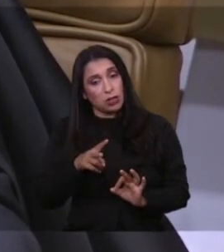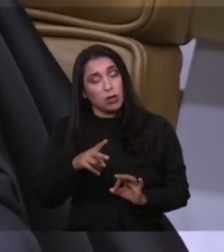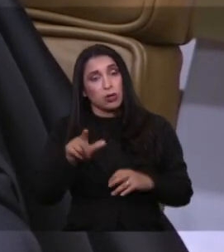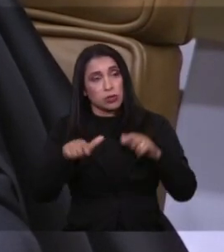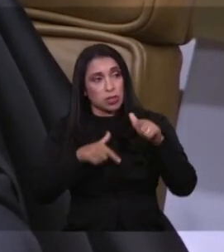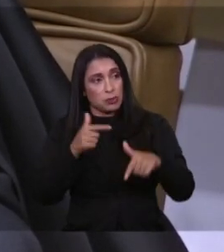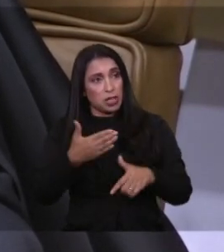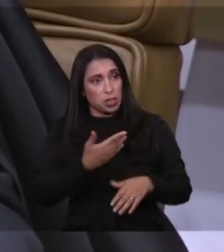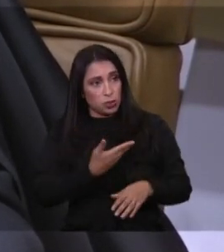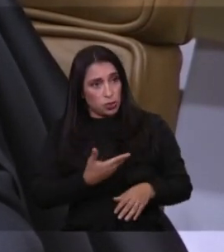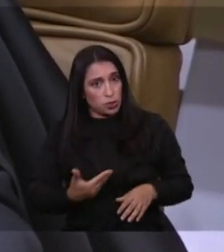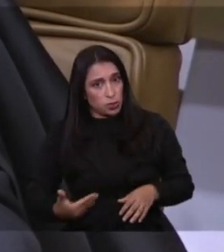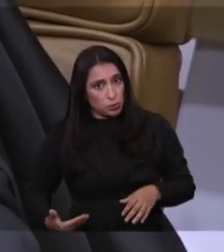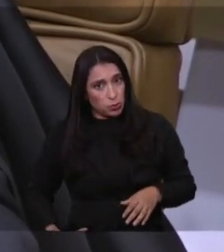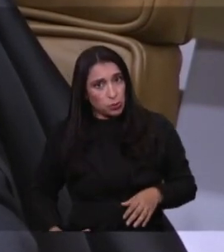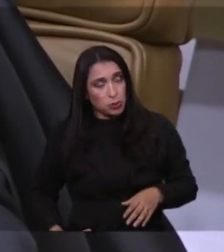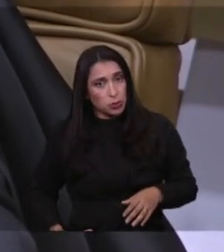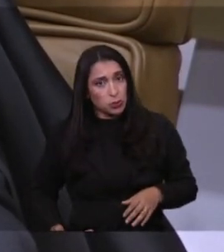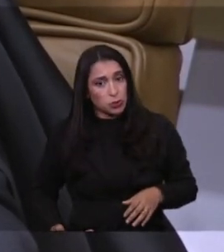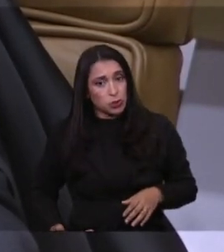servidores públicos